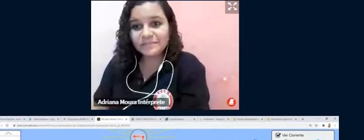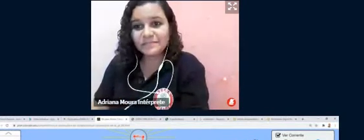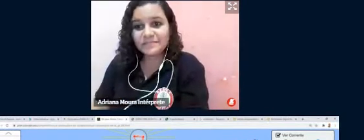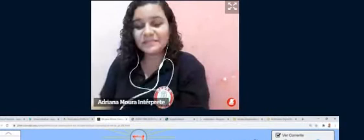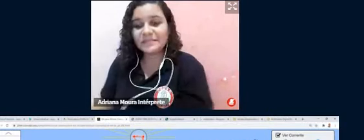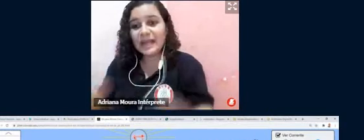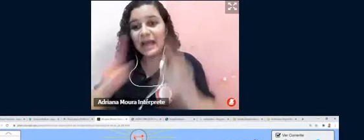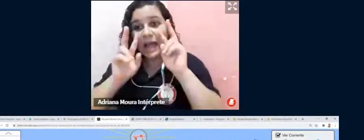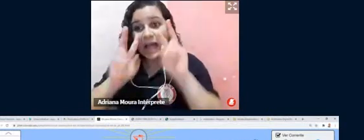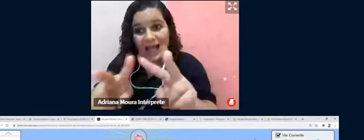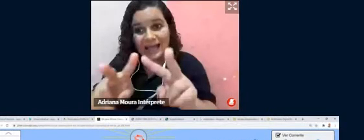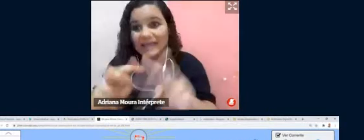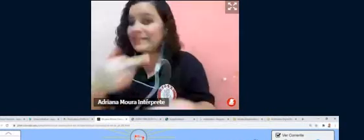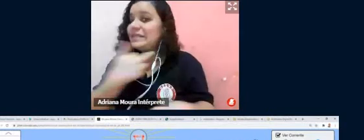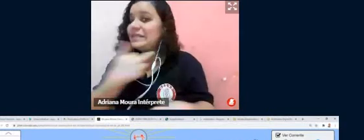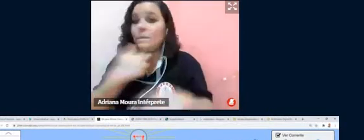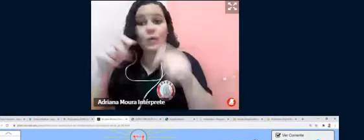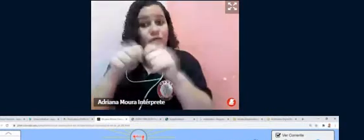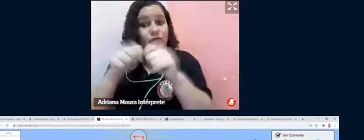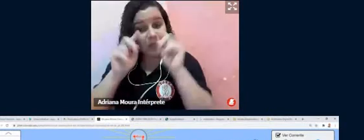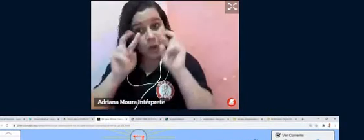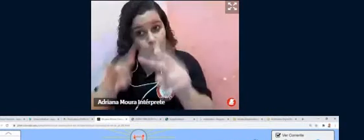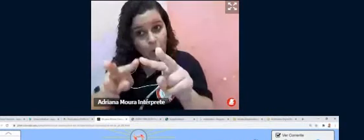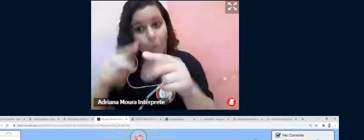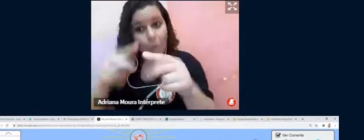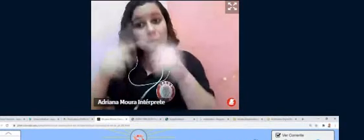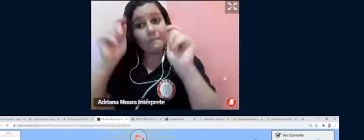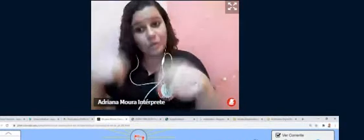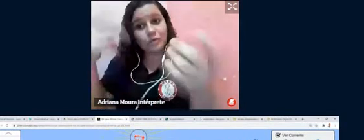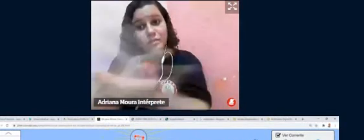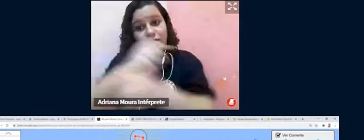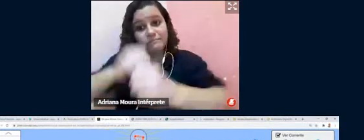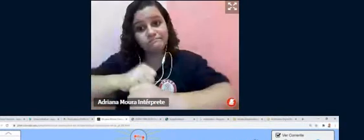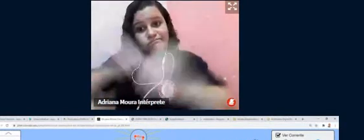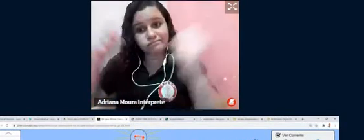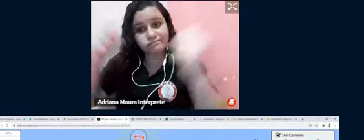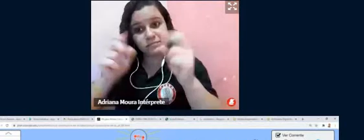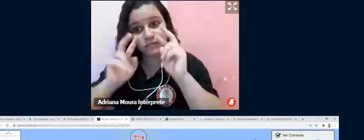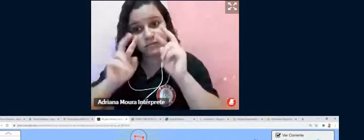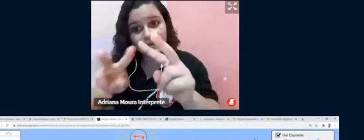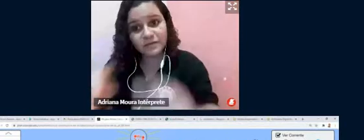Essa aqui é algo que jamais deve ser feito sob hipótese alguma, porque a partir daqui os riscos são maiores.